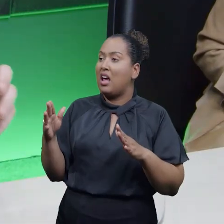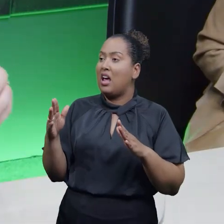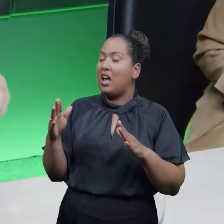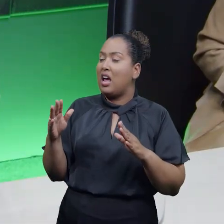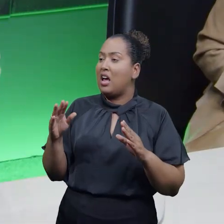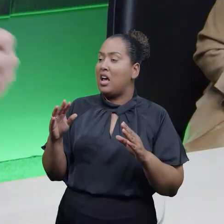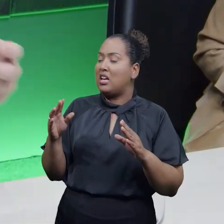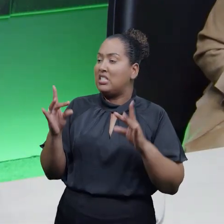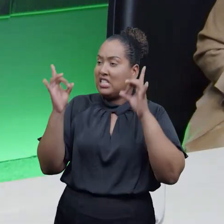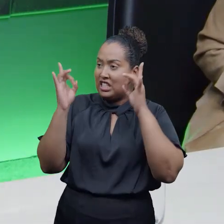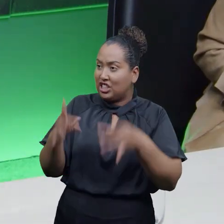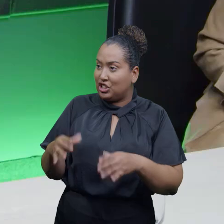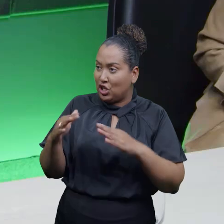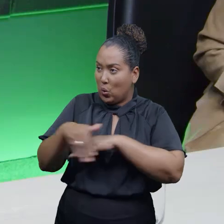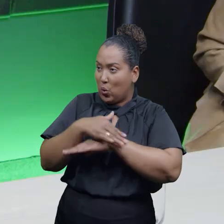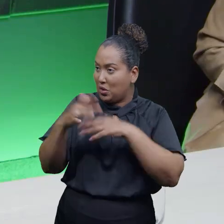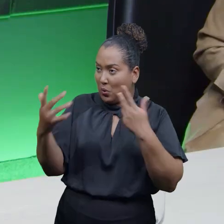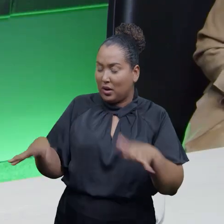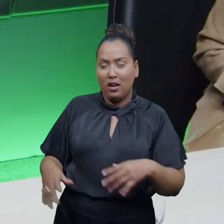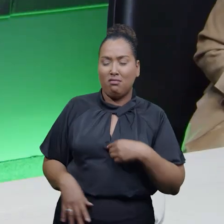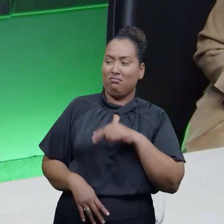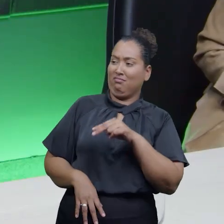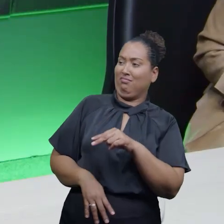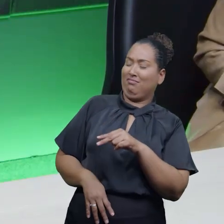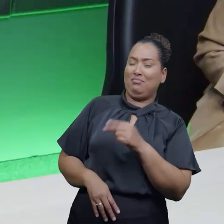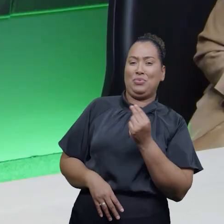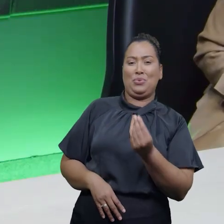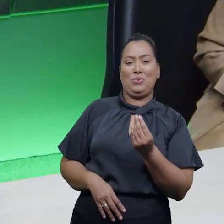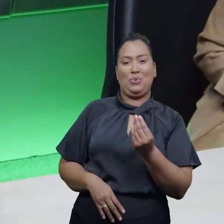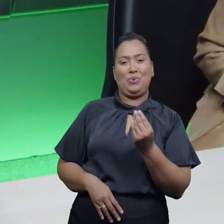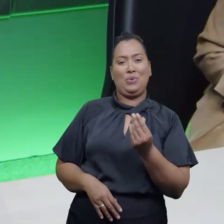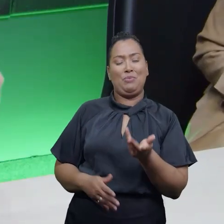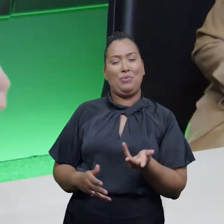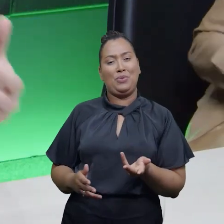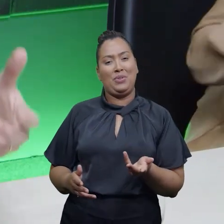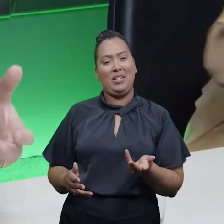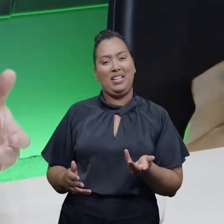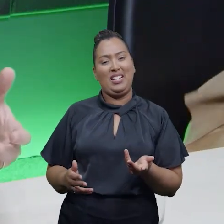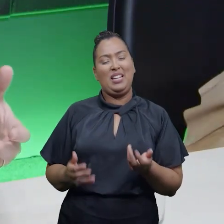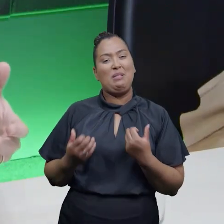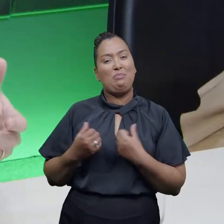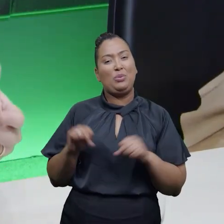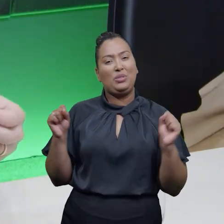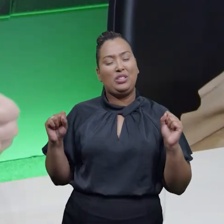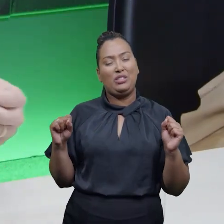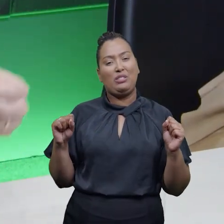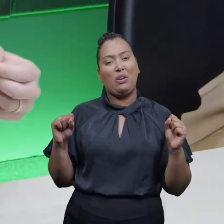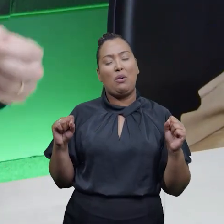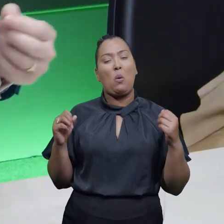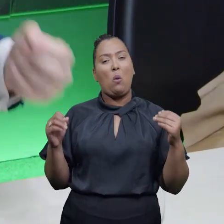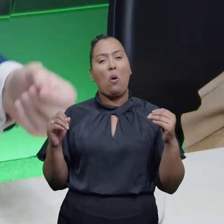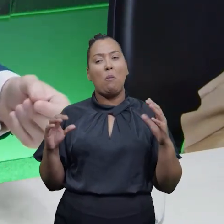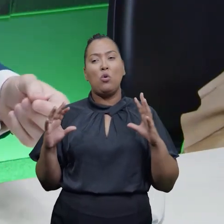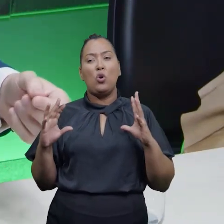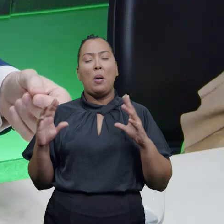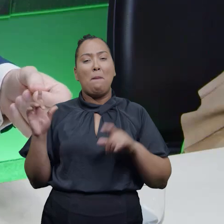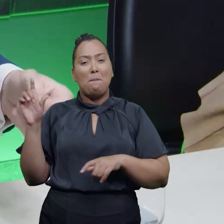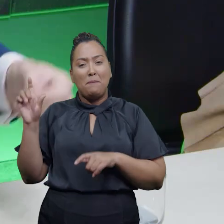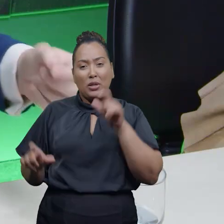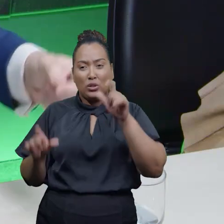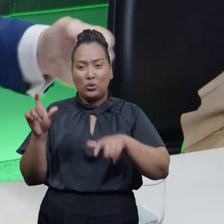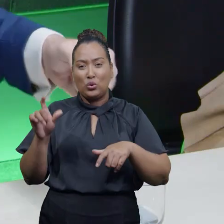olha, concebível, olho isso, isso não é inconcebível. Nenhum ser